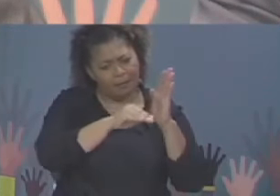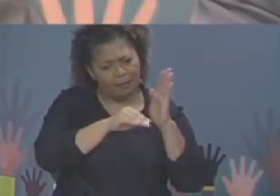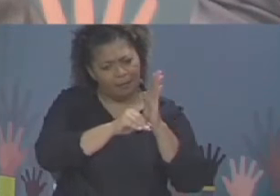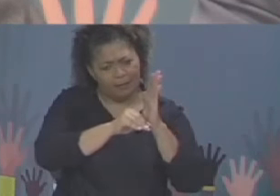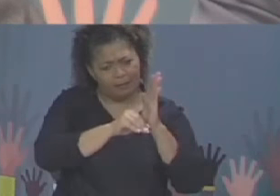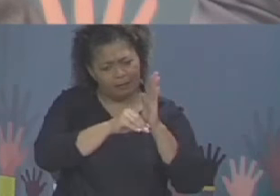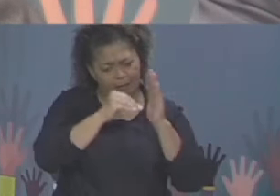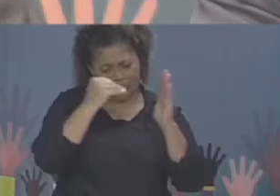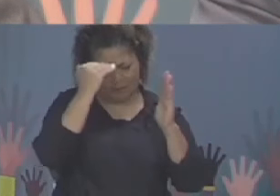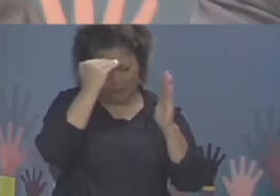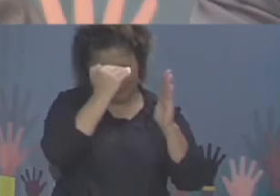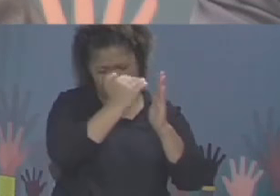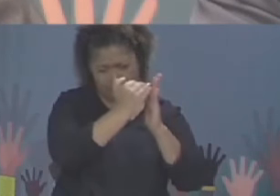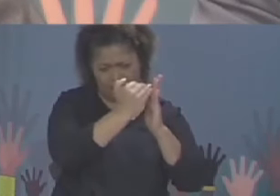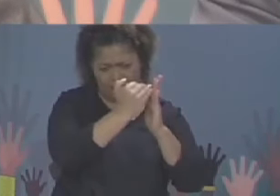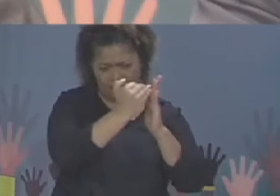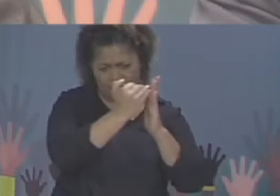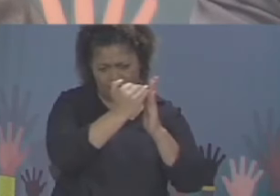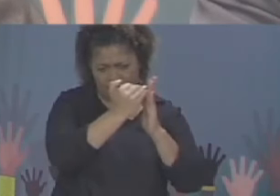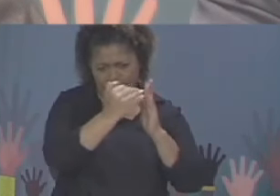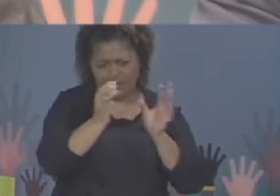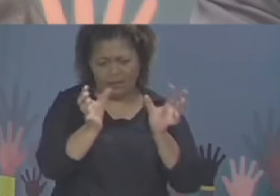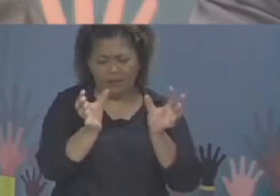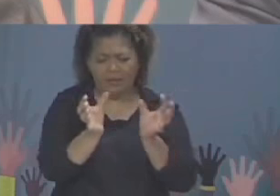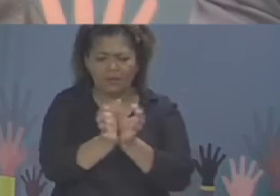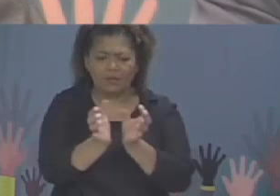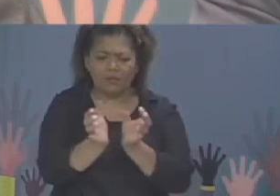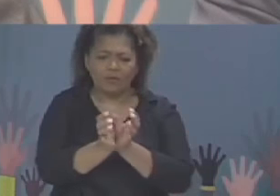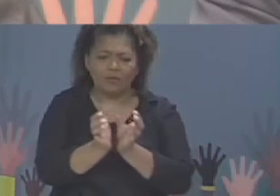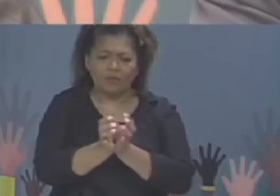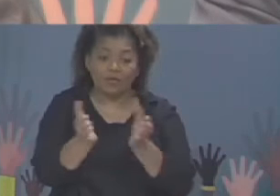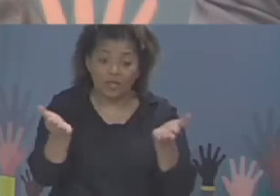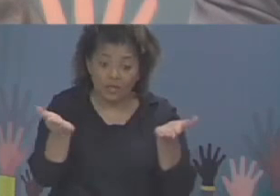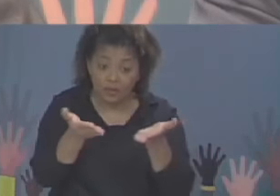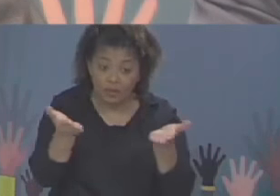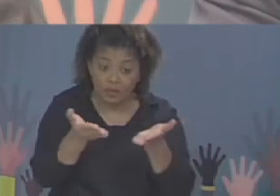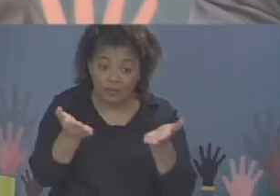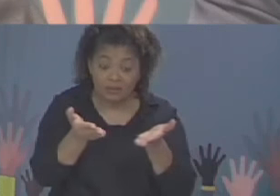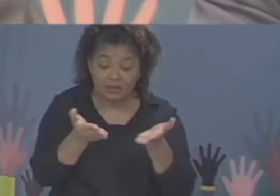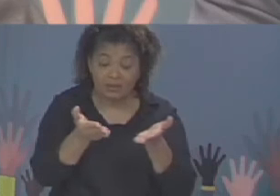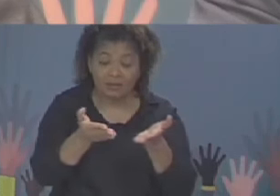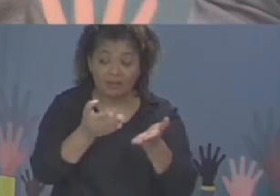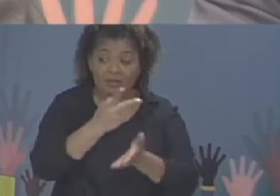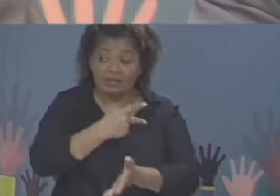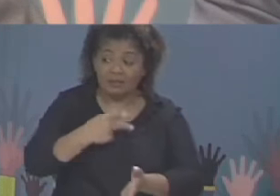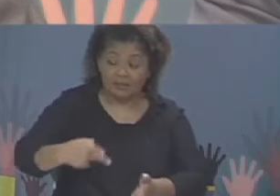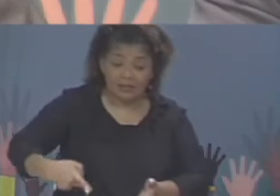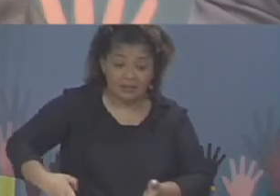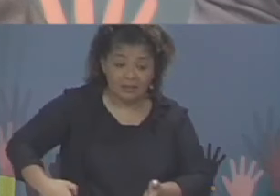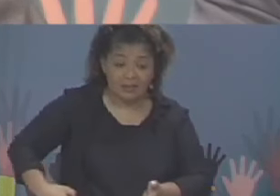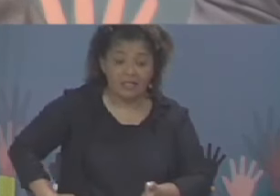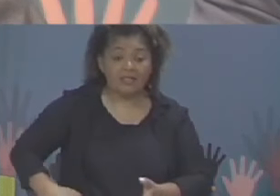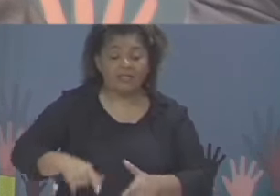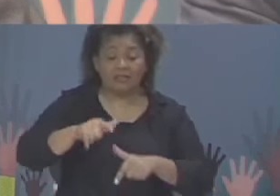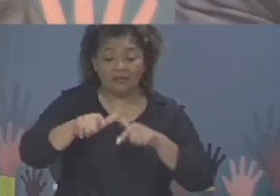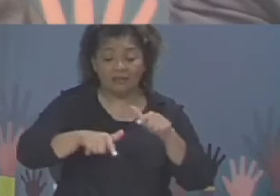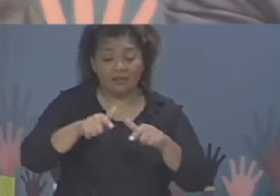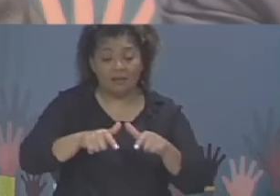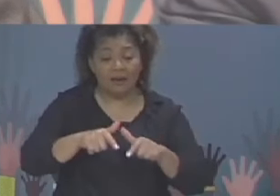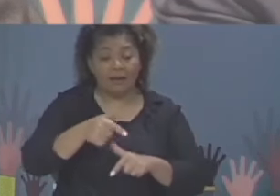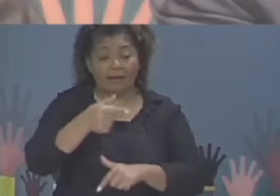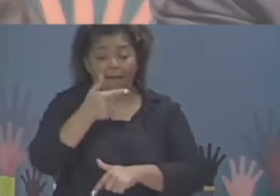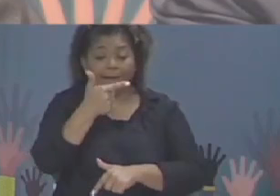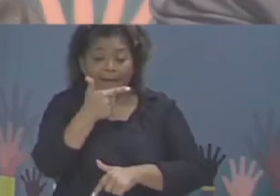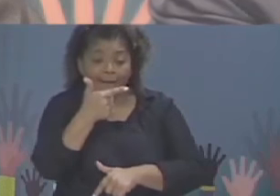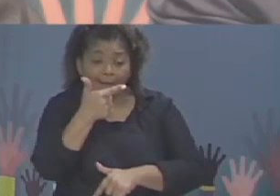controlada pelo grupo que está no poder há mais de 25 anos em alguns lugares e há mais de 30 anos em outros, como é